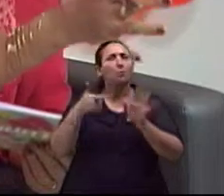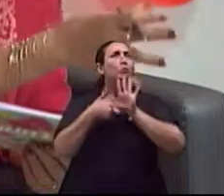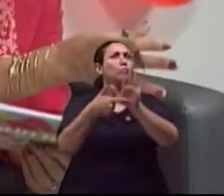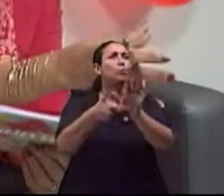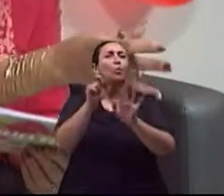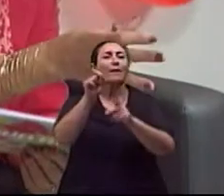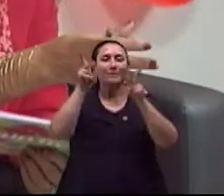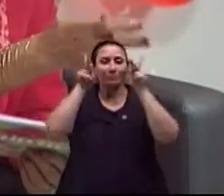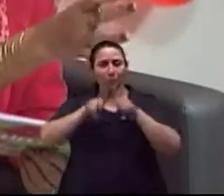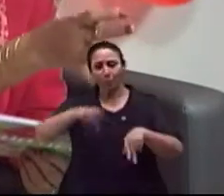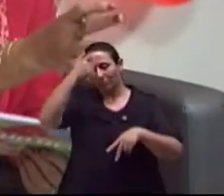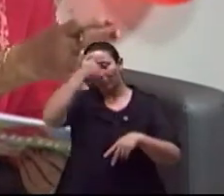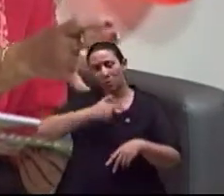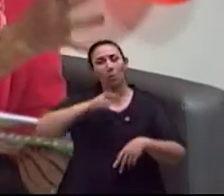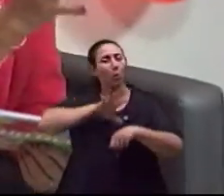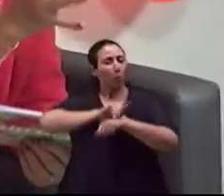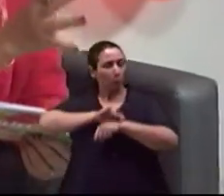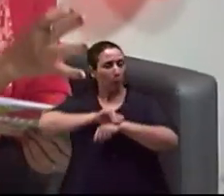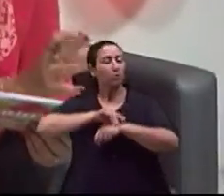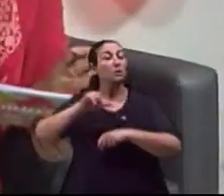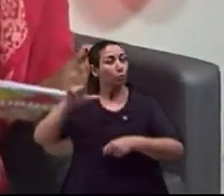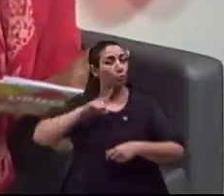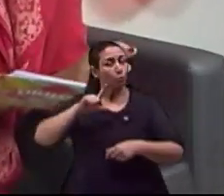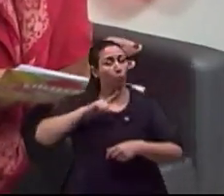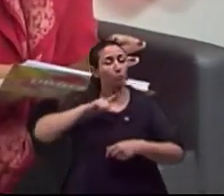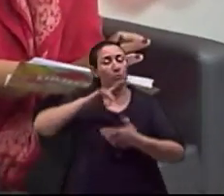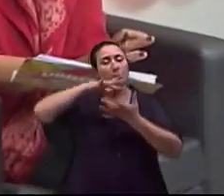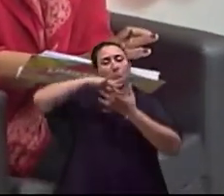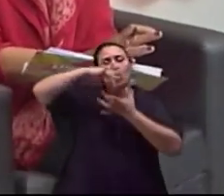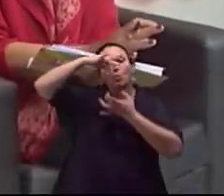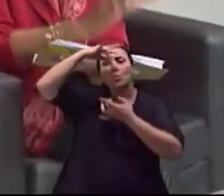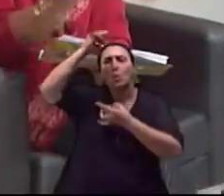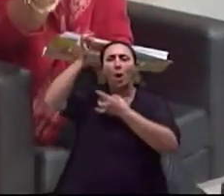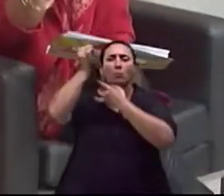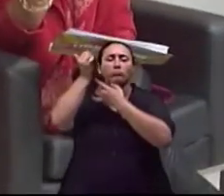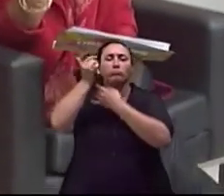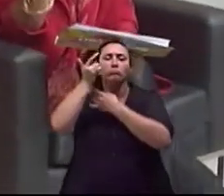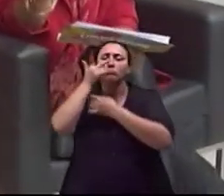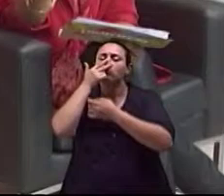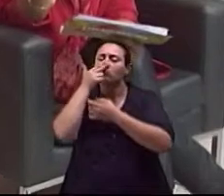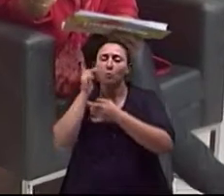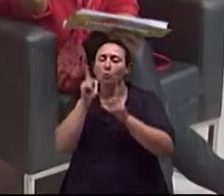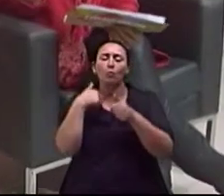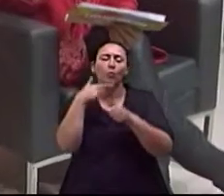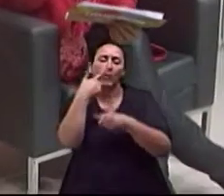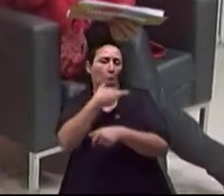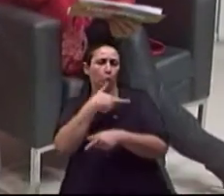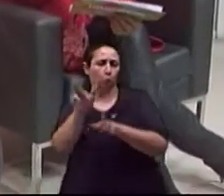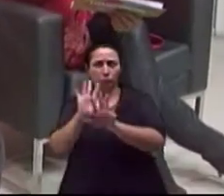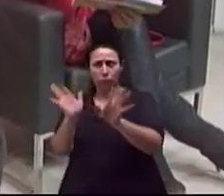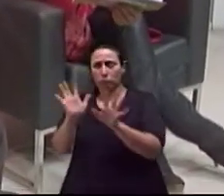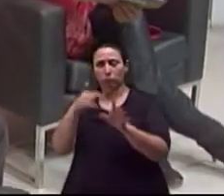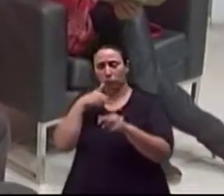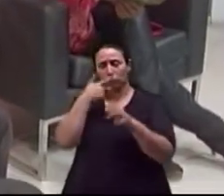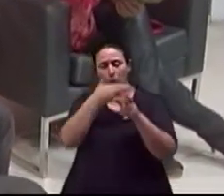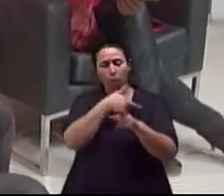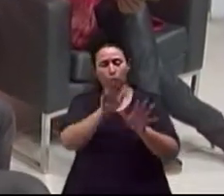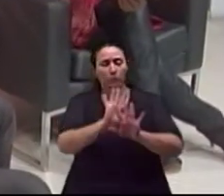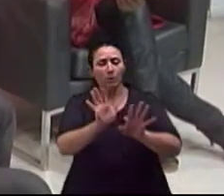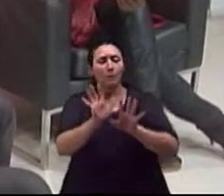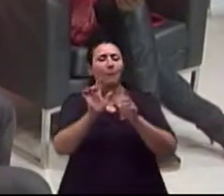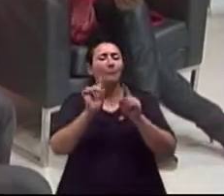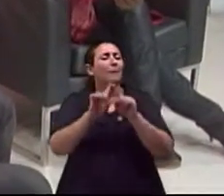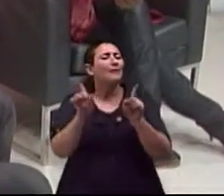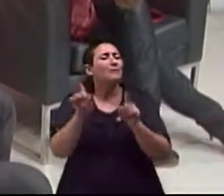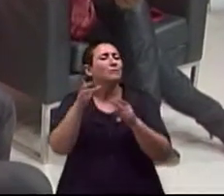que recebiam o atendimento espiritualizado né Sem não não tô falando em religião como falou o Ivan aqui eh